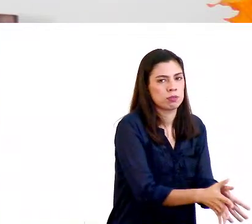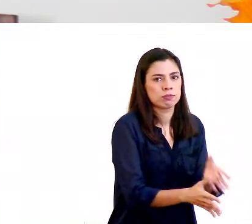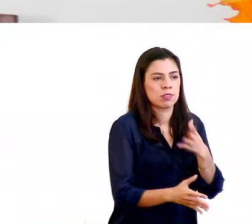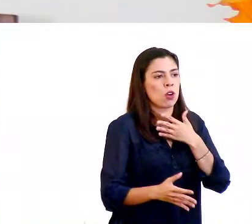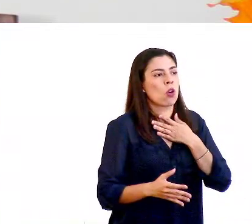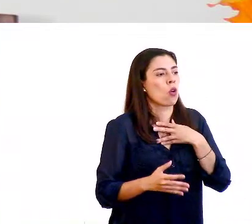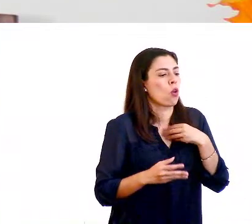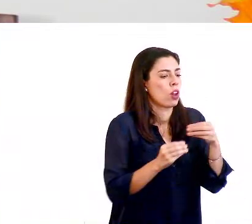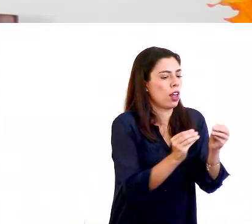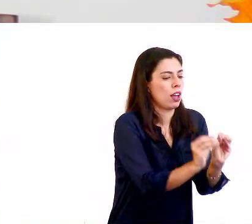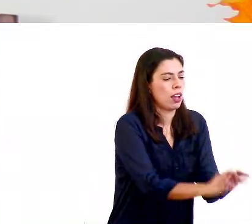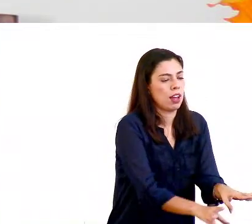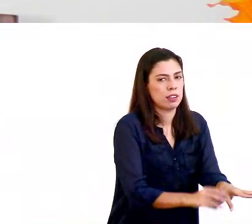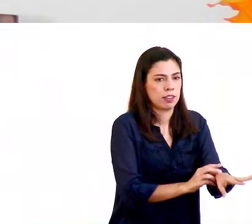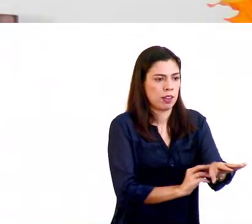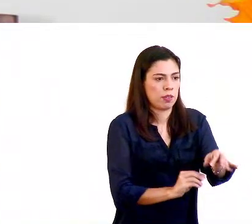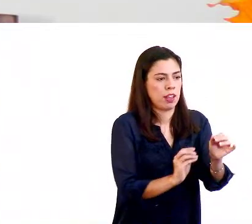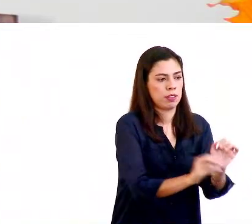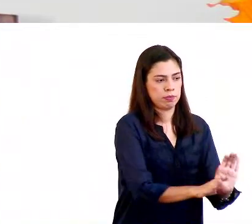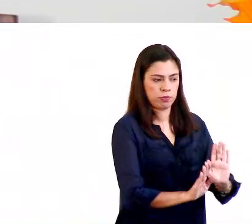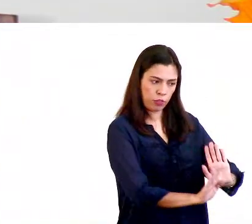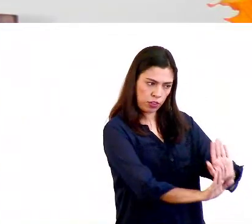Você perde o penhor, fica para o banco.